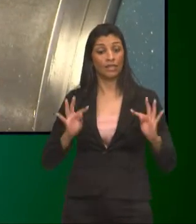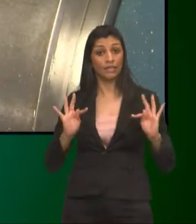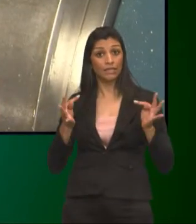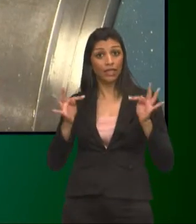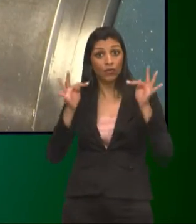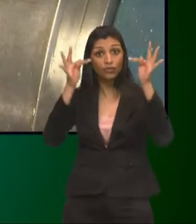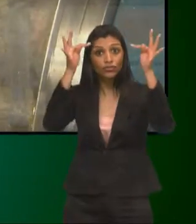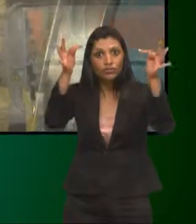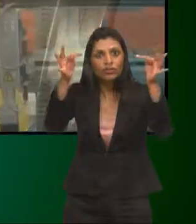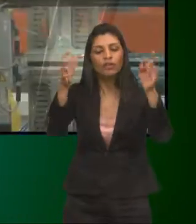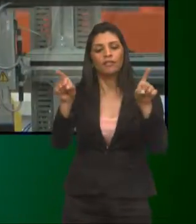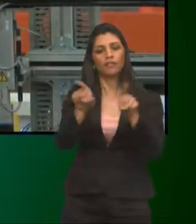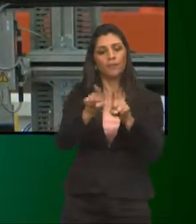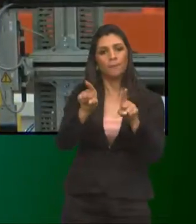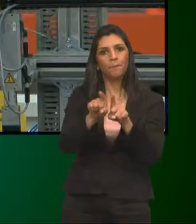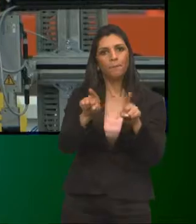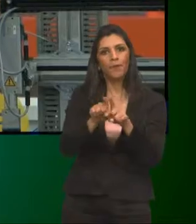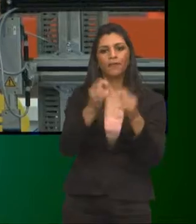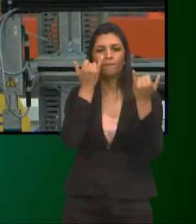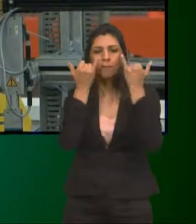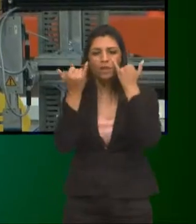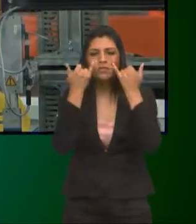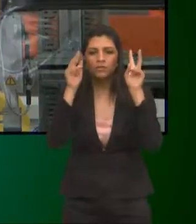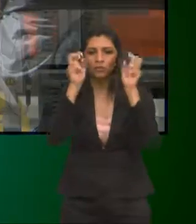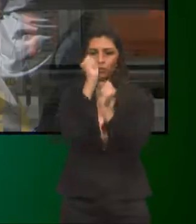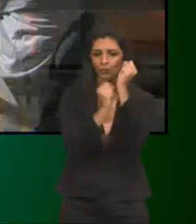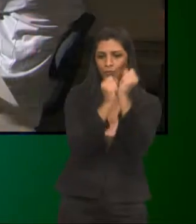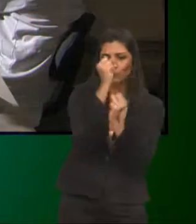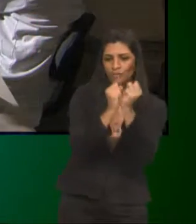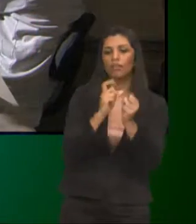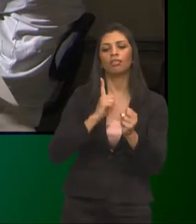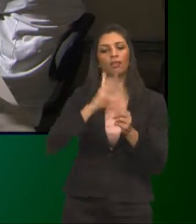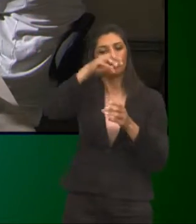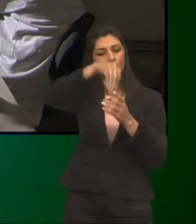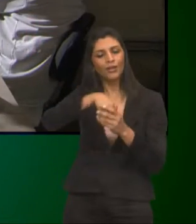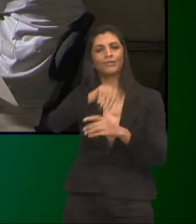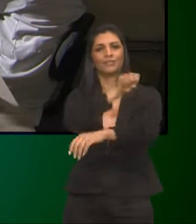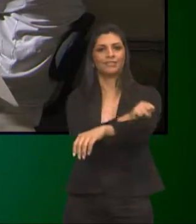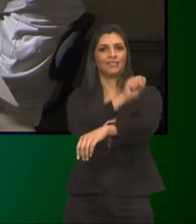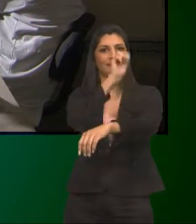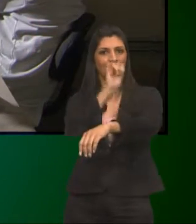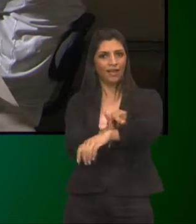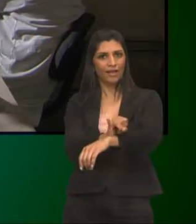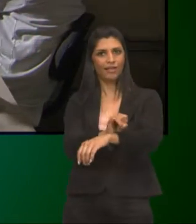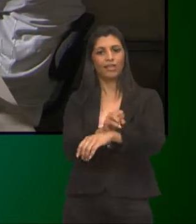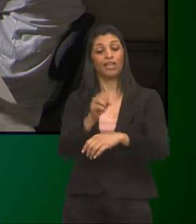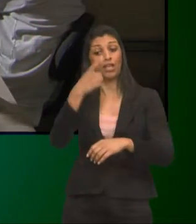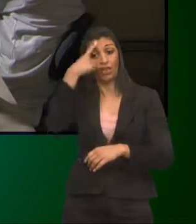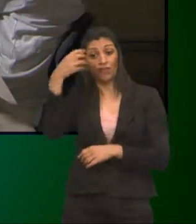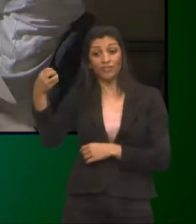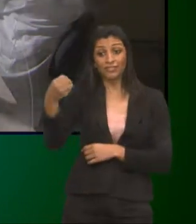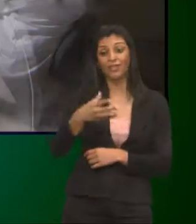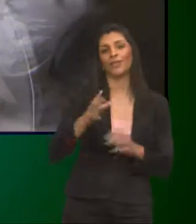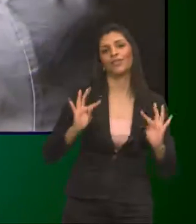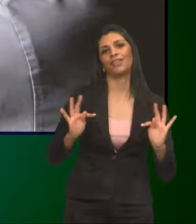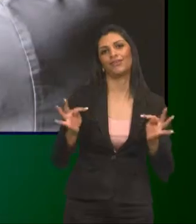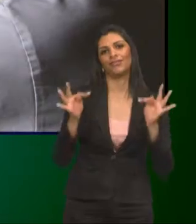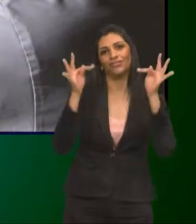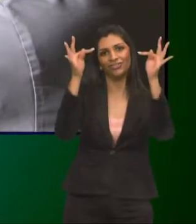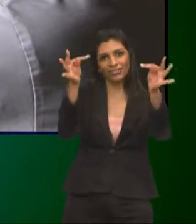A tecnologia de ponta e as tendências da indústria estão nos institutos SENAI de Inovação e